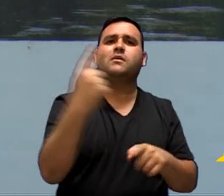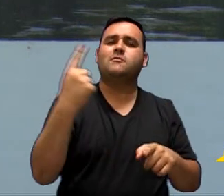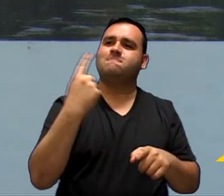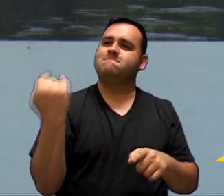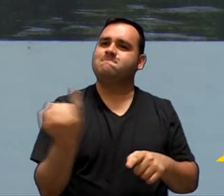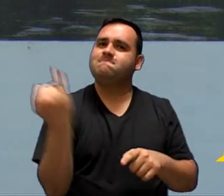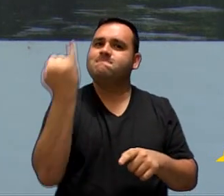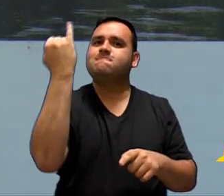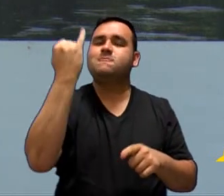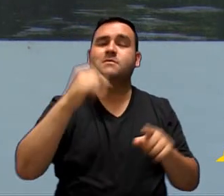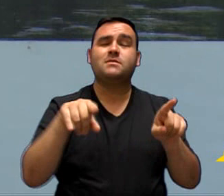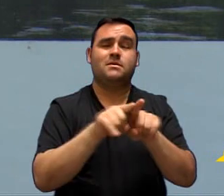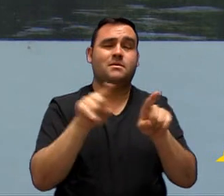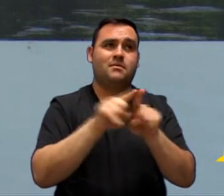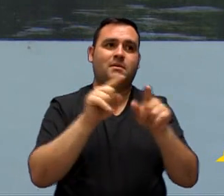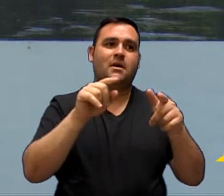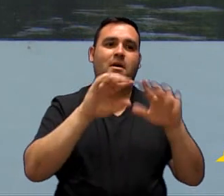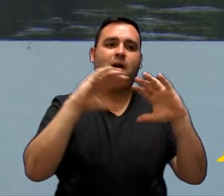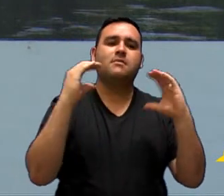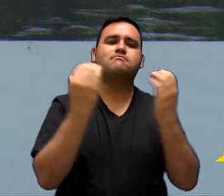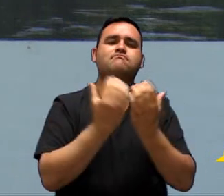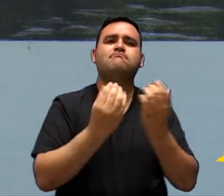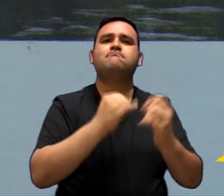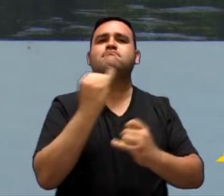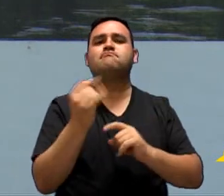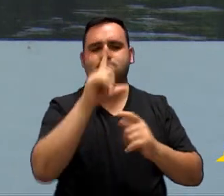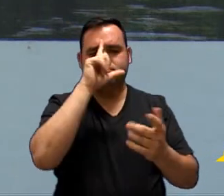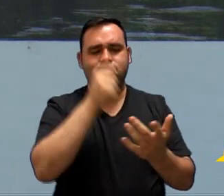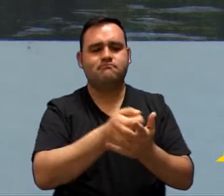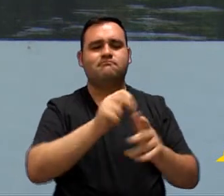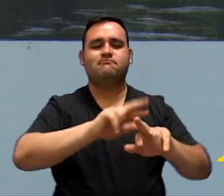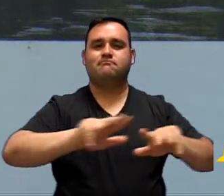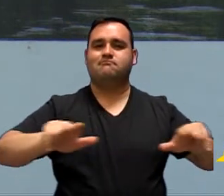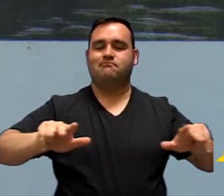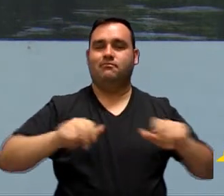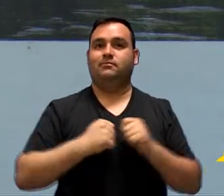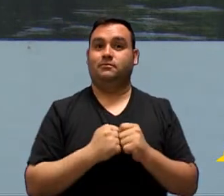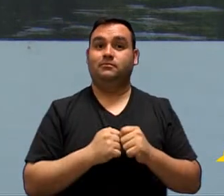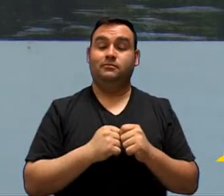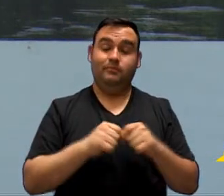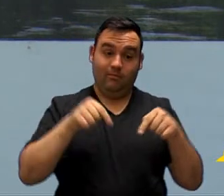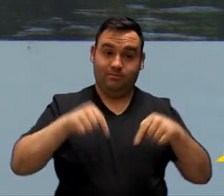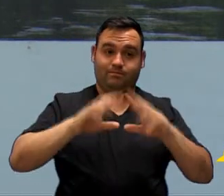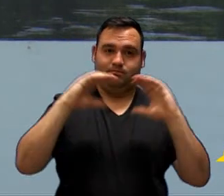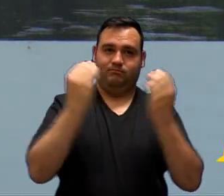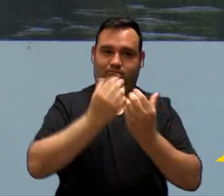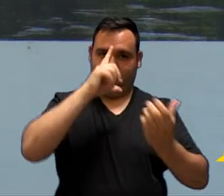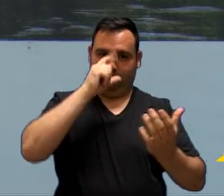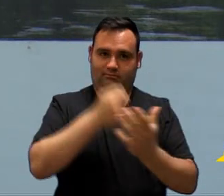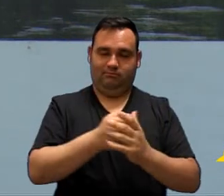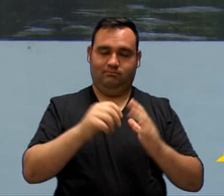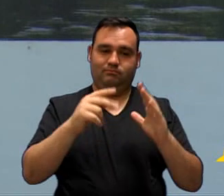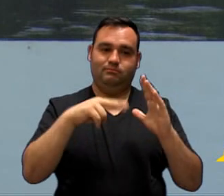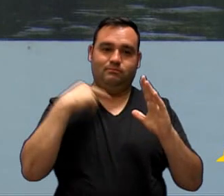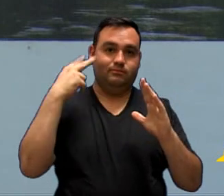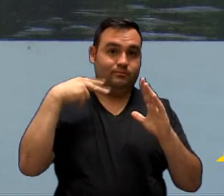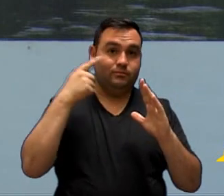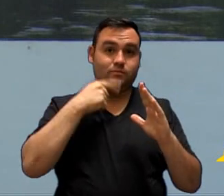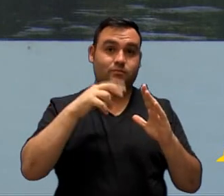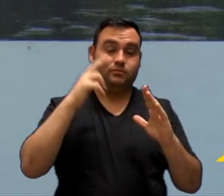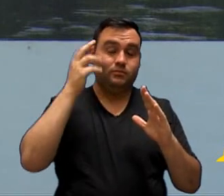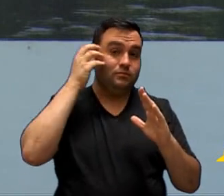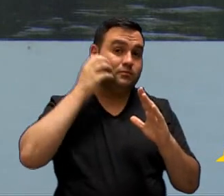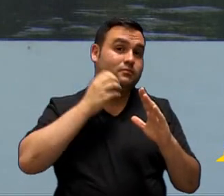Poder Legislativo na busca de soluções. O Parlamento Jovem é fruto de uma resolução de autoria do vereador Renan